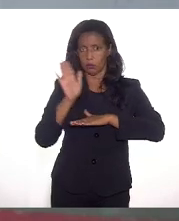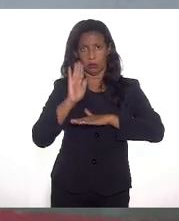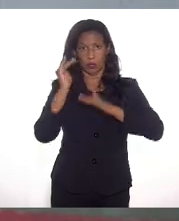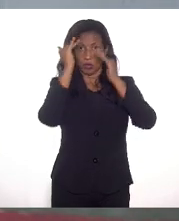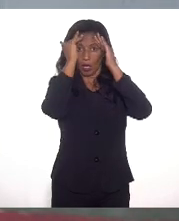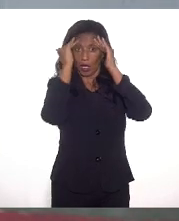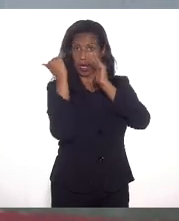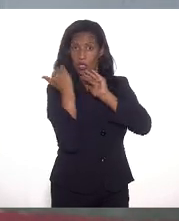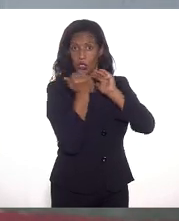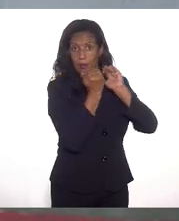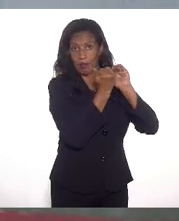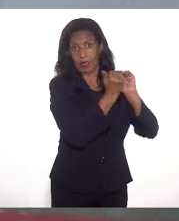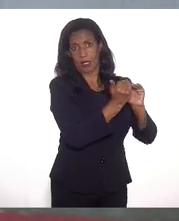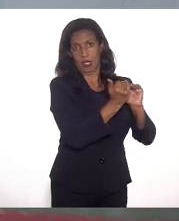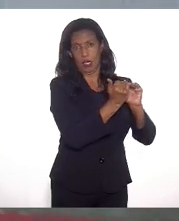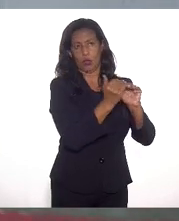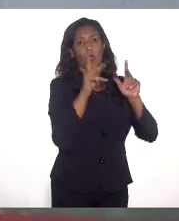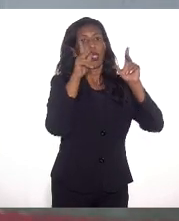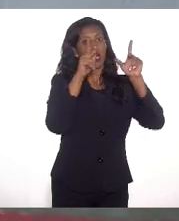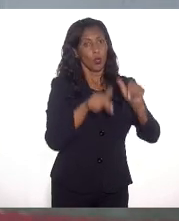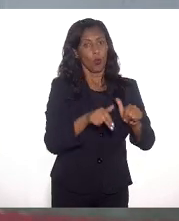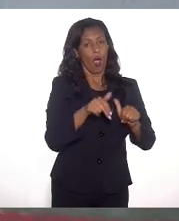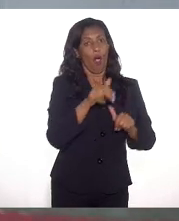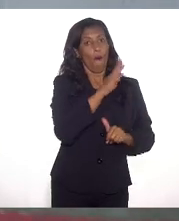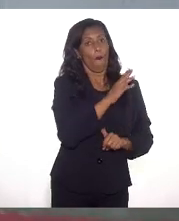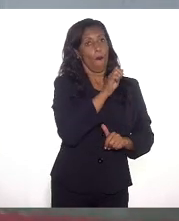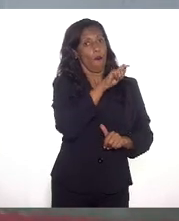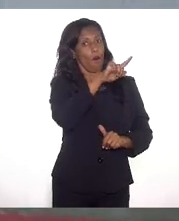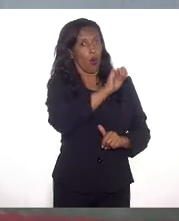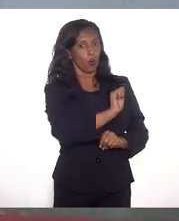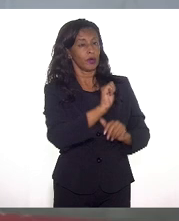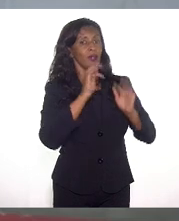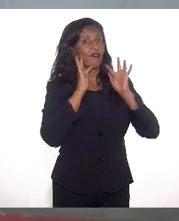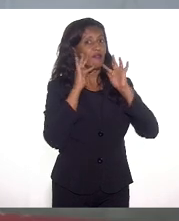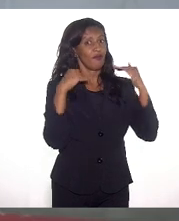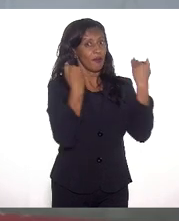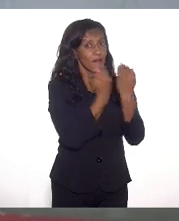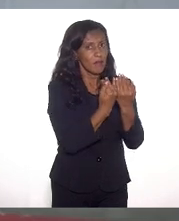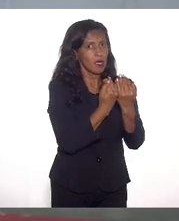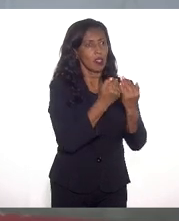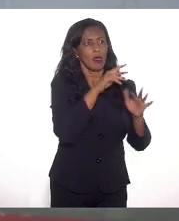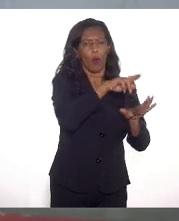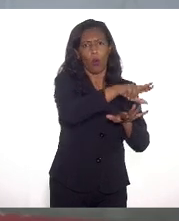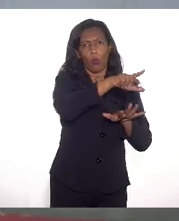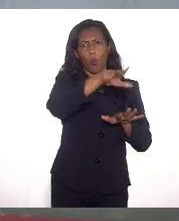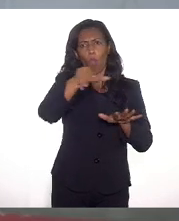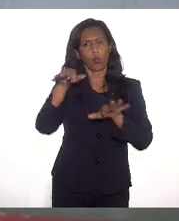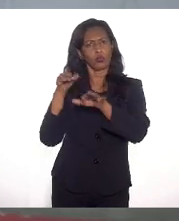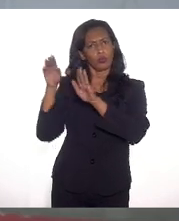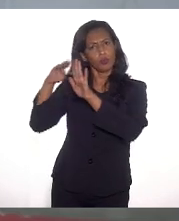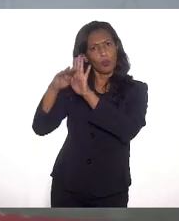exatamente o cadastro que é usado para o Bolsa Família, o cadastro que é utilizado para tantos programas